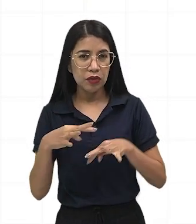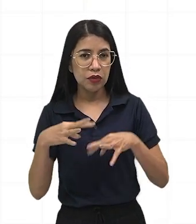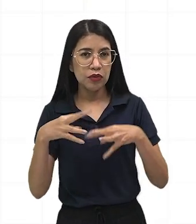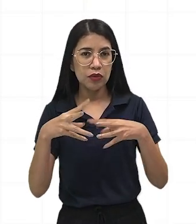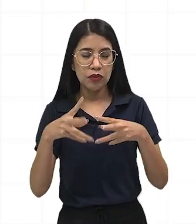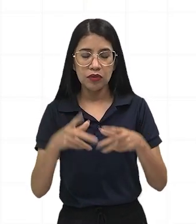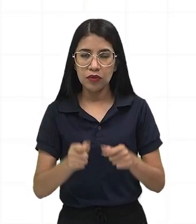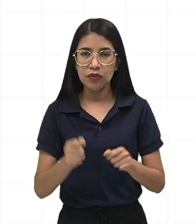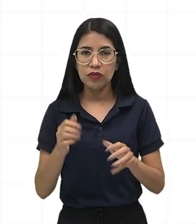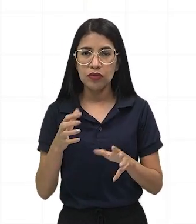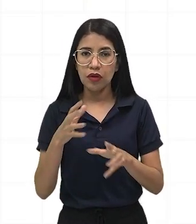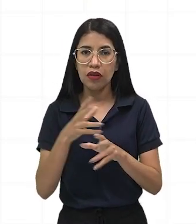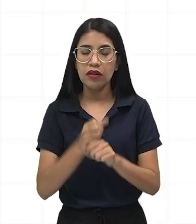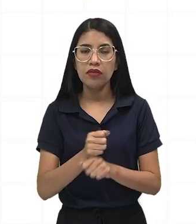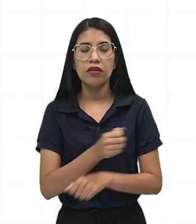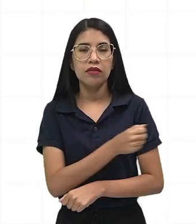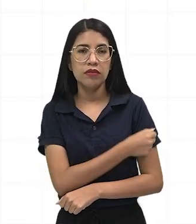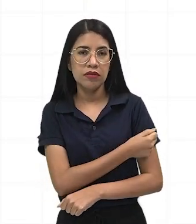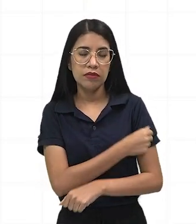todos,